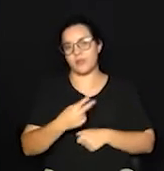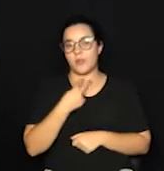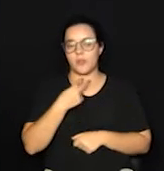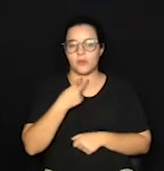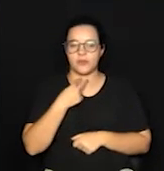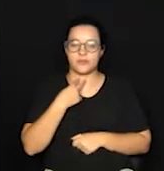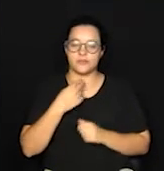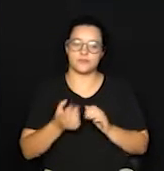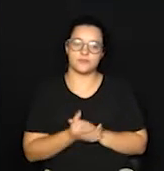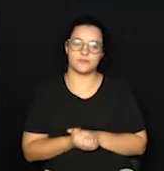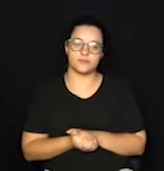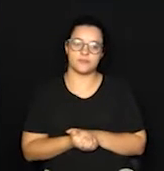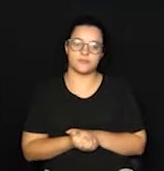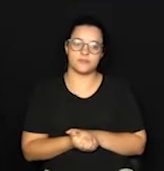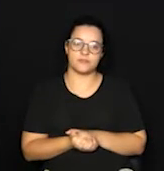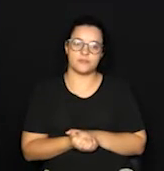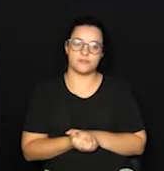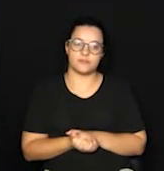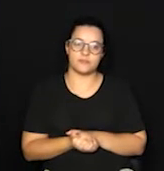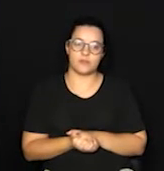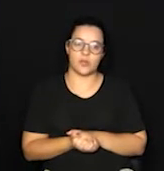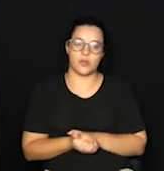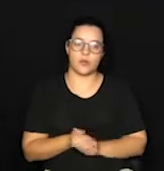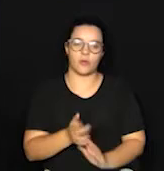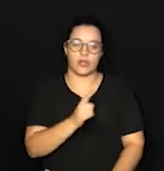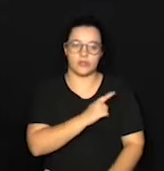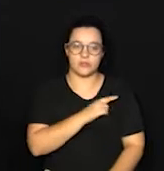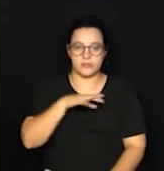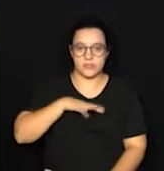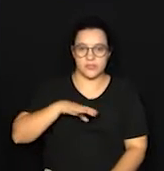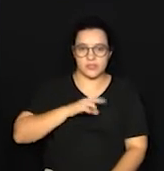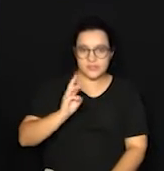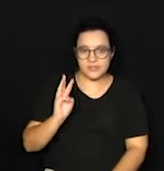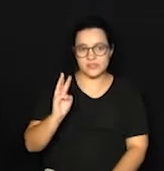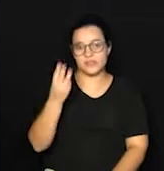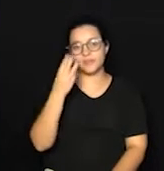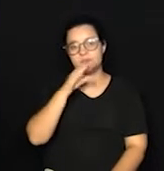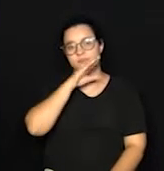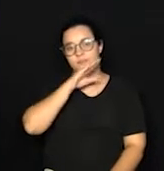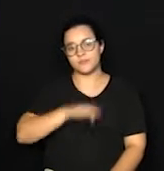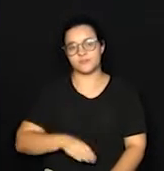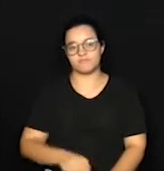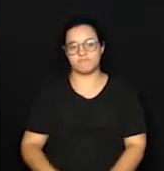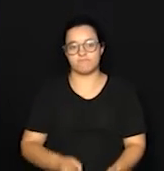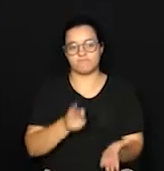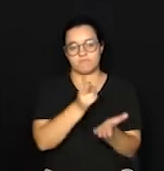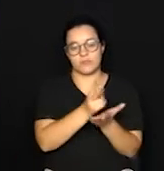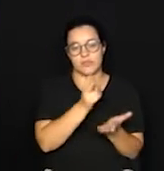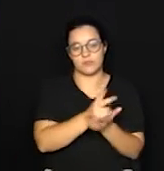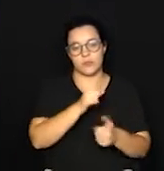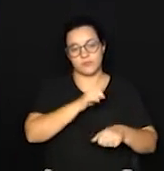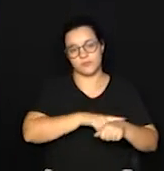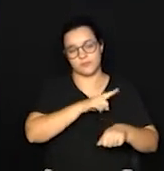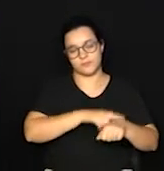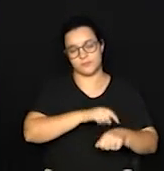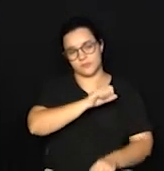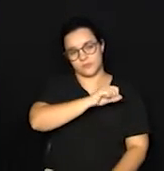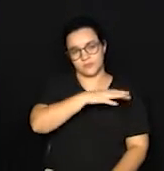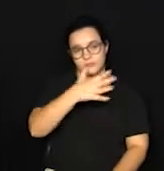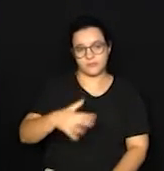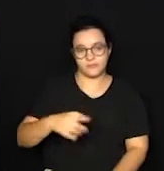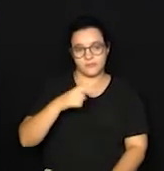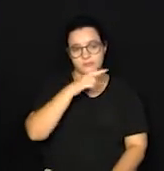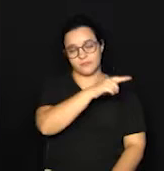isso. Então, com os portões fechados, tem Guarani e Portuguesa às 3 horas da tarde. No mesmo horário, lá em Santos, a Ponte